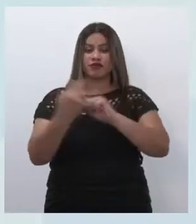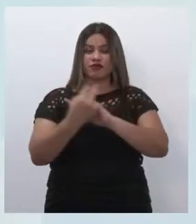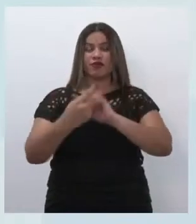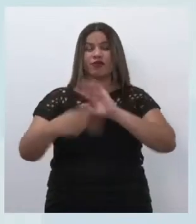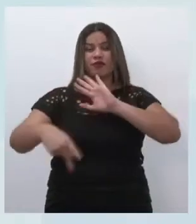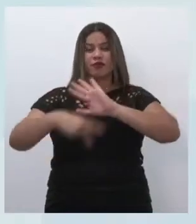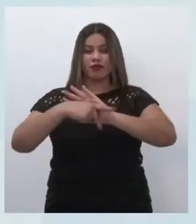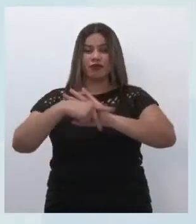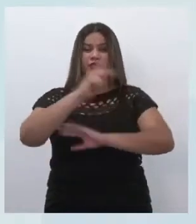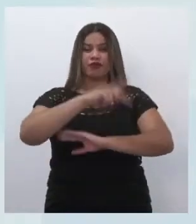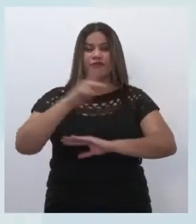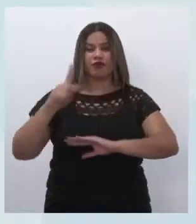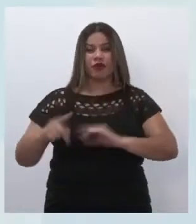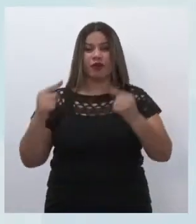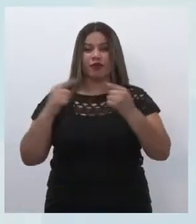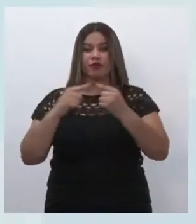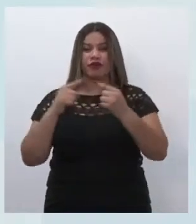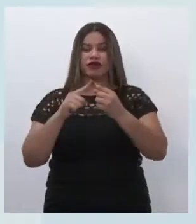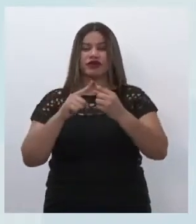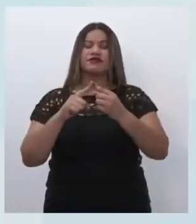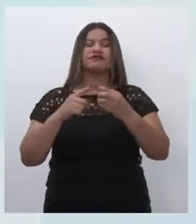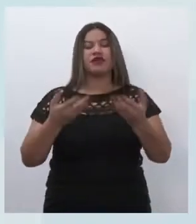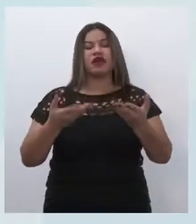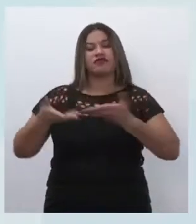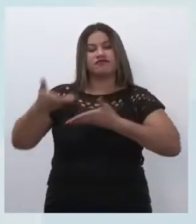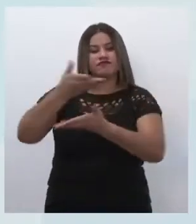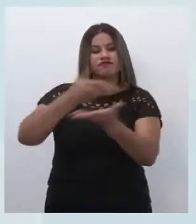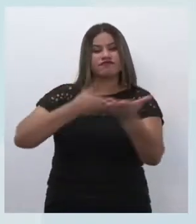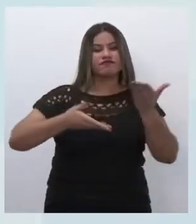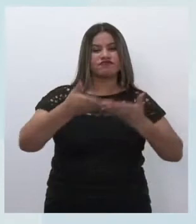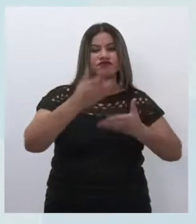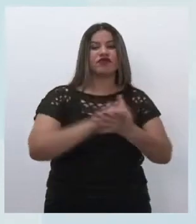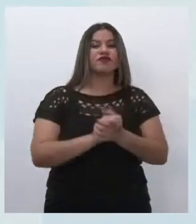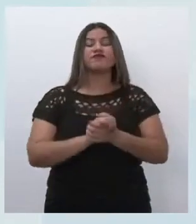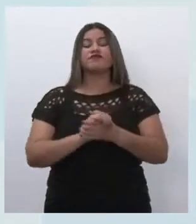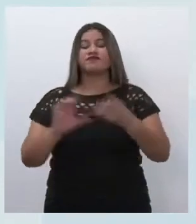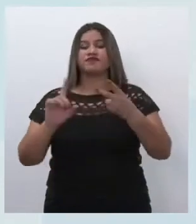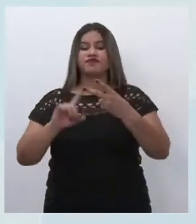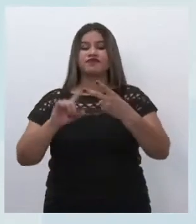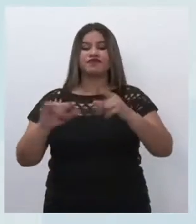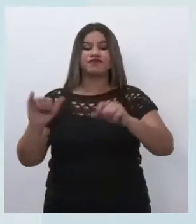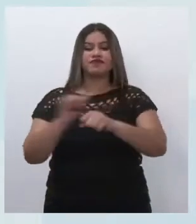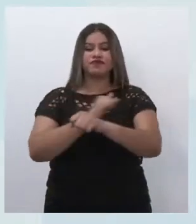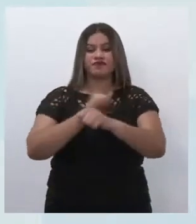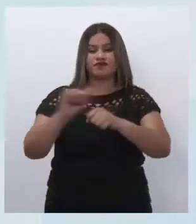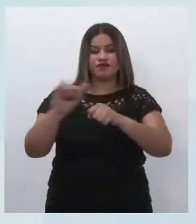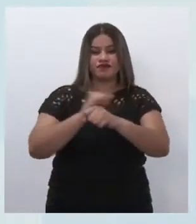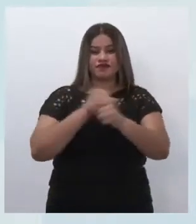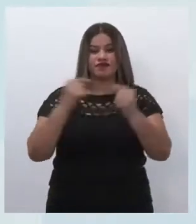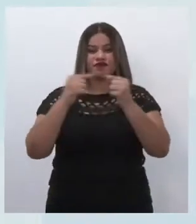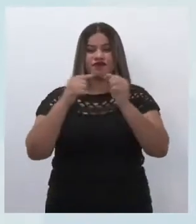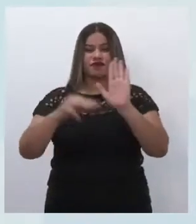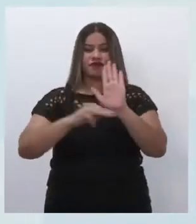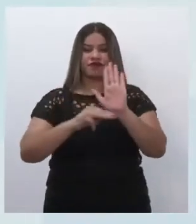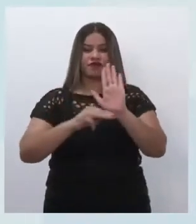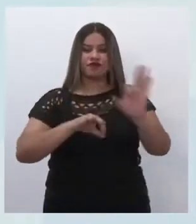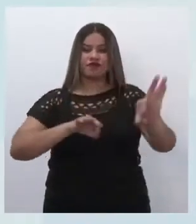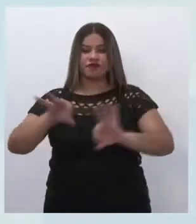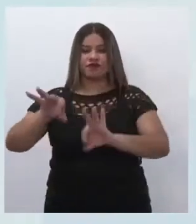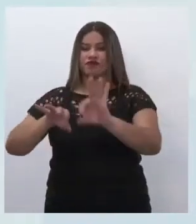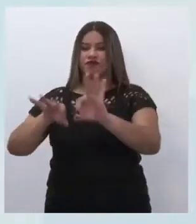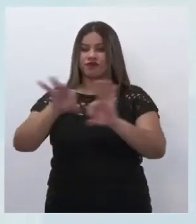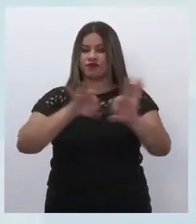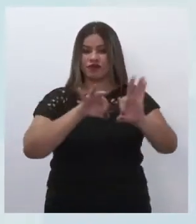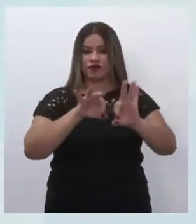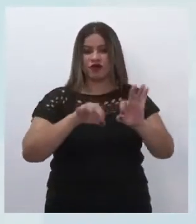do papel de mediador. E vamos também apresentar uma estratégia baseada na metodologia de projeto,